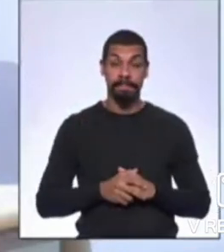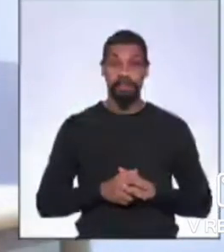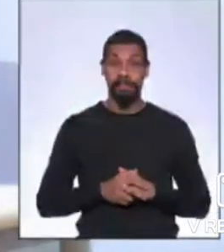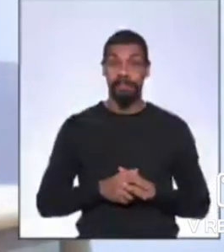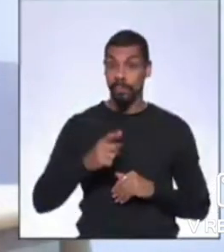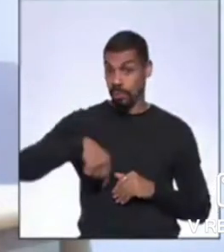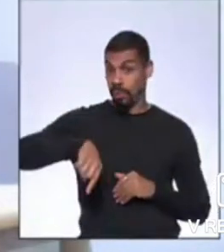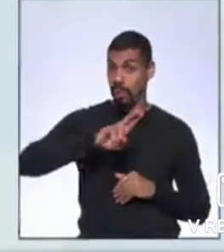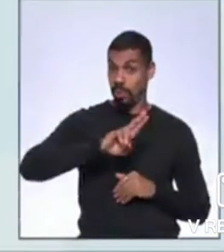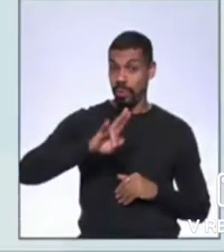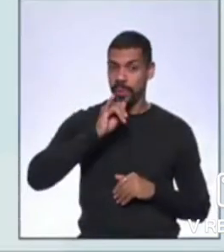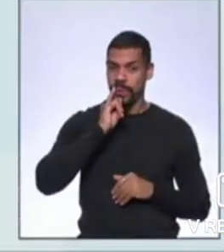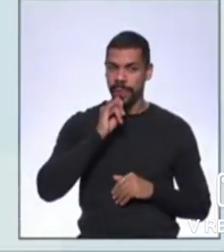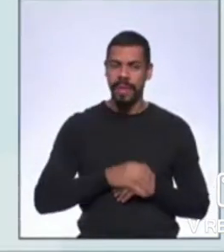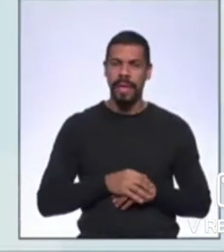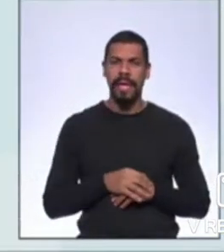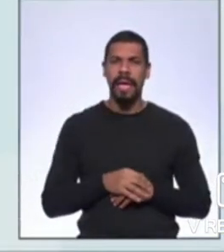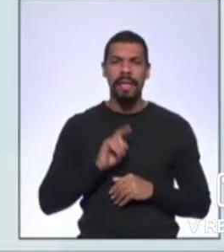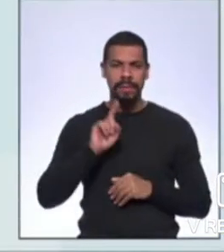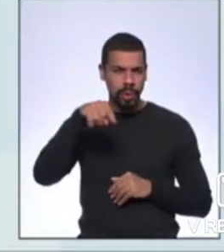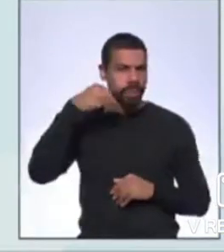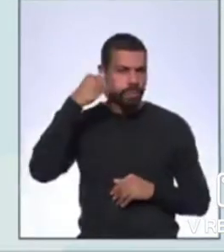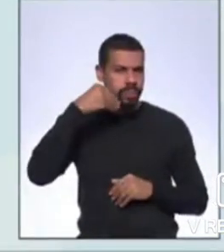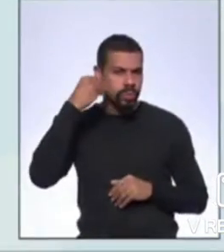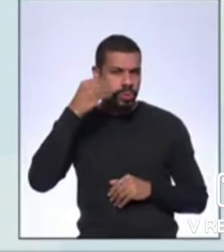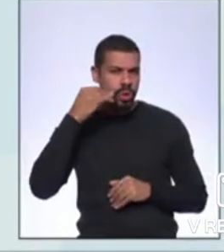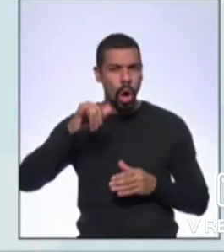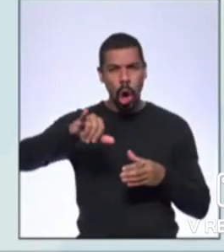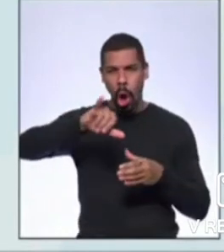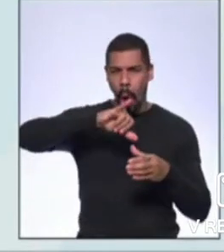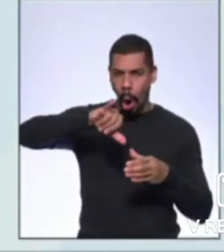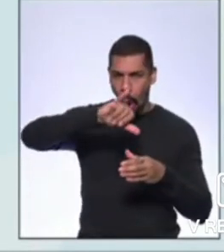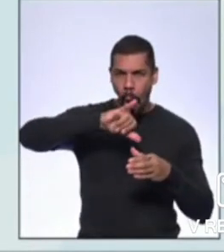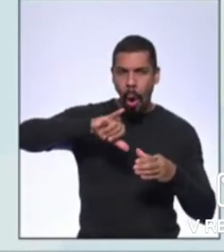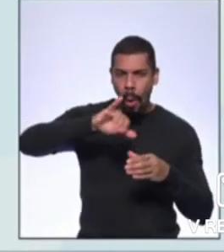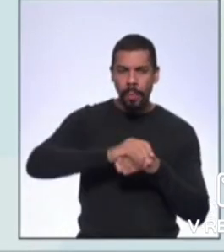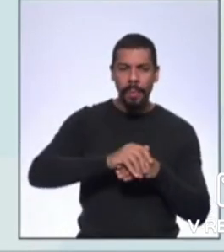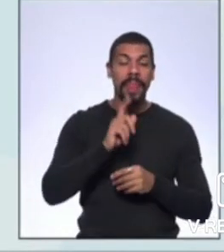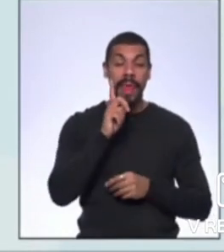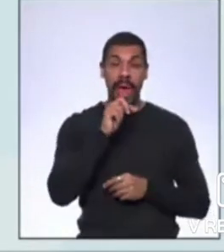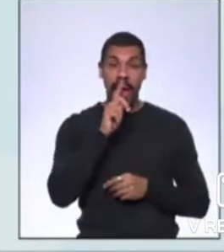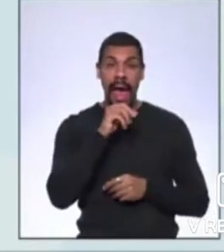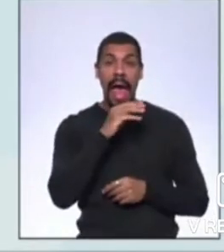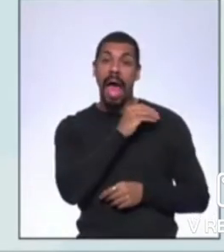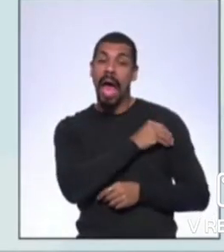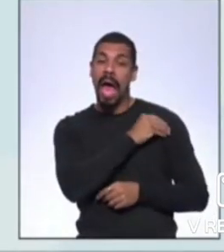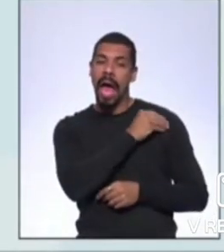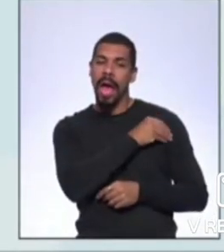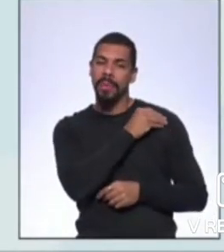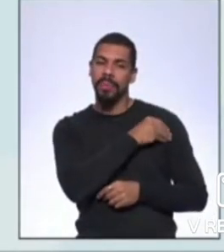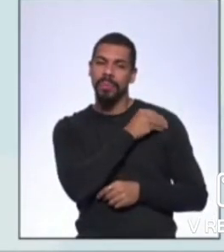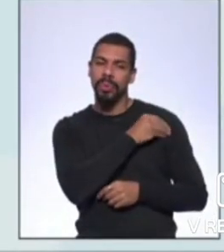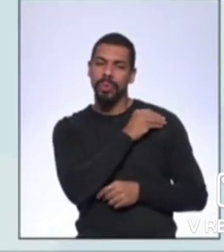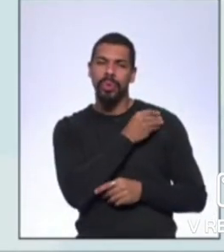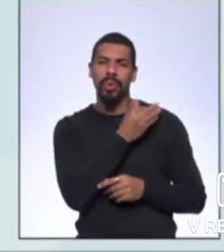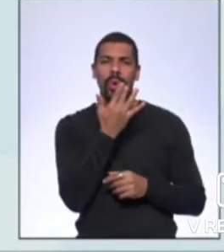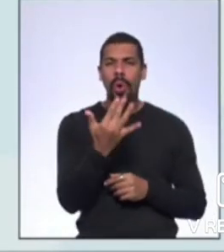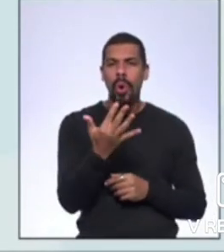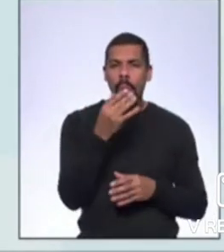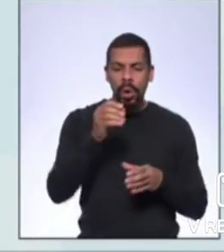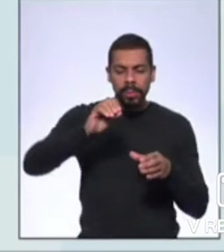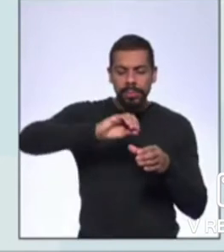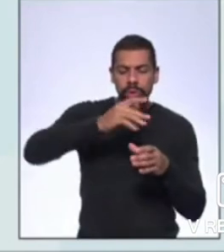reagentes utilizados? Não, nesse experimento, nós vamos usar óleo de cozinha, água, álcool, corante de